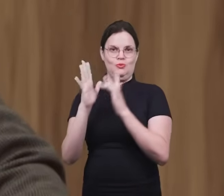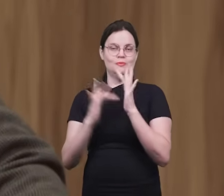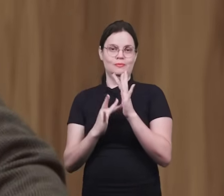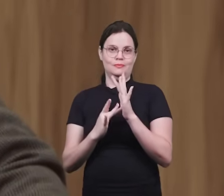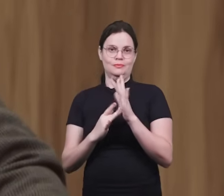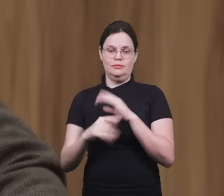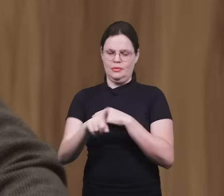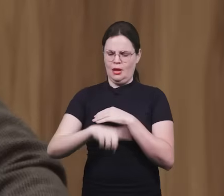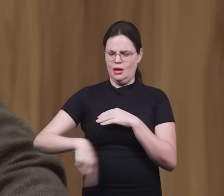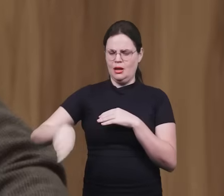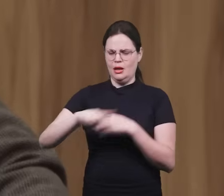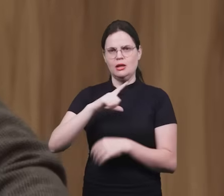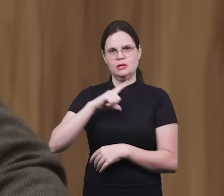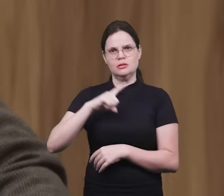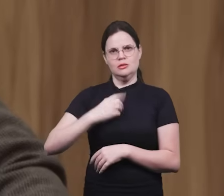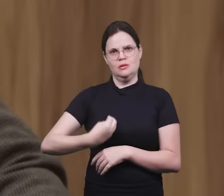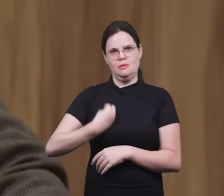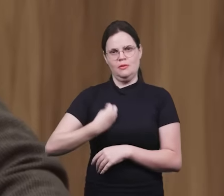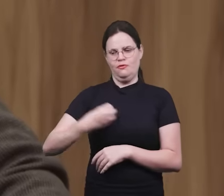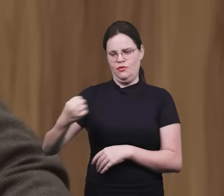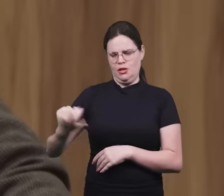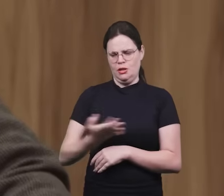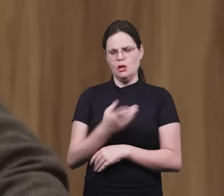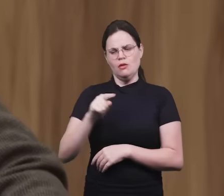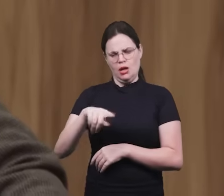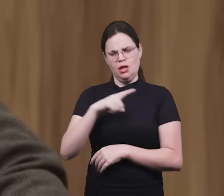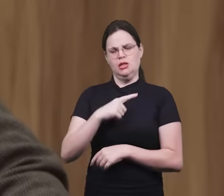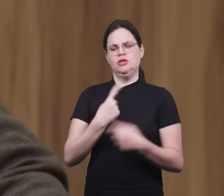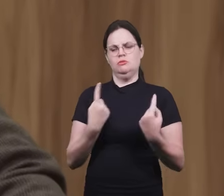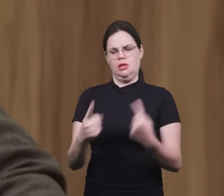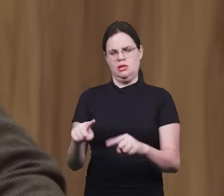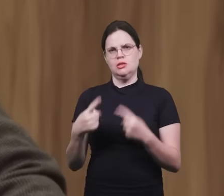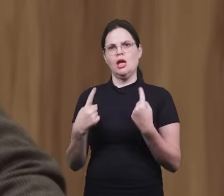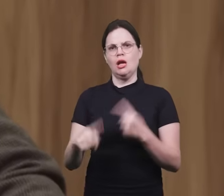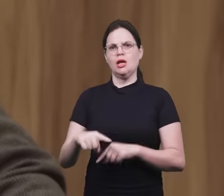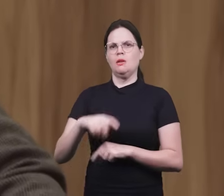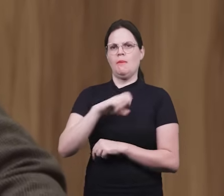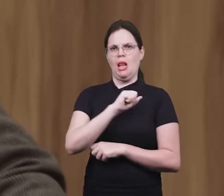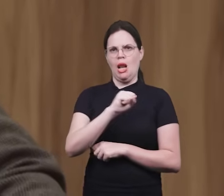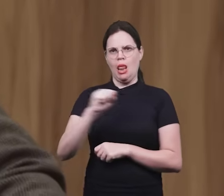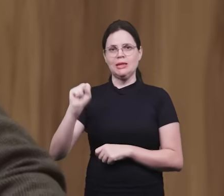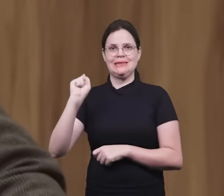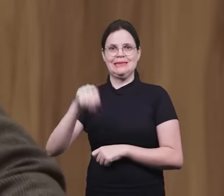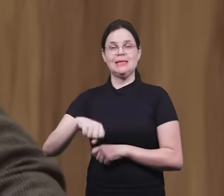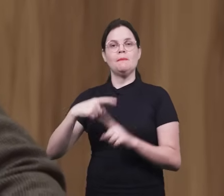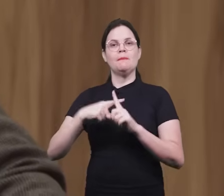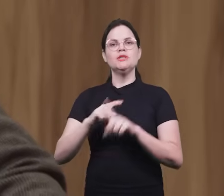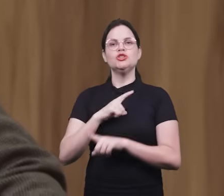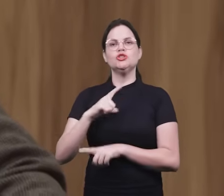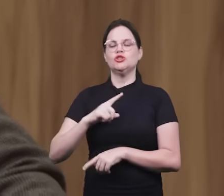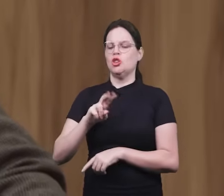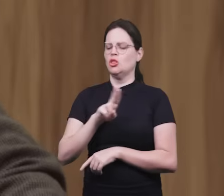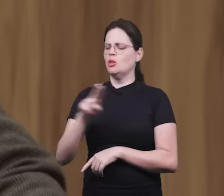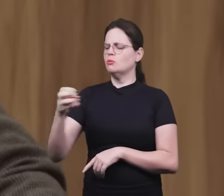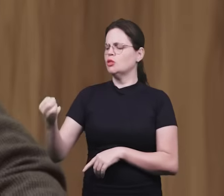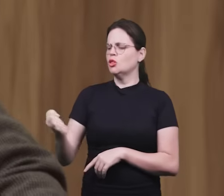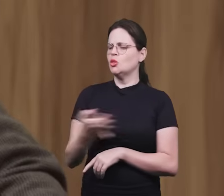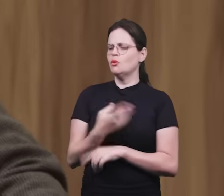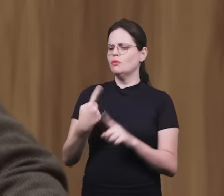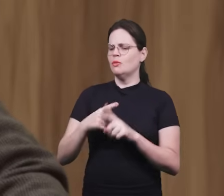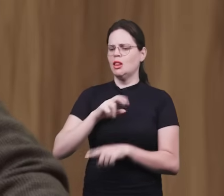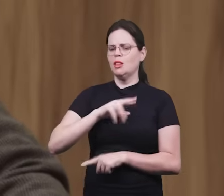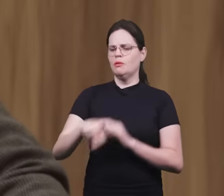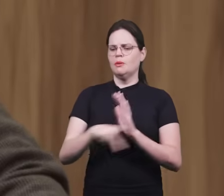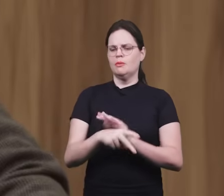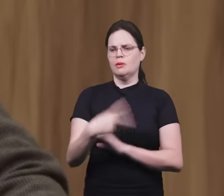eles tinham uma vida nova, embora eles fossem perseguidos, mortos, eles tinham um novo nome. Por quê? Porque eles não eram mais